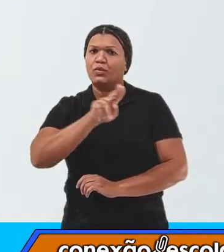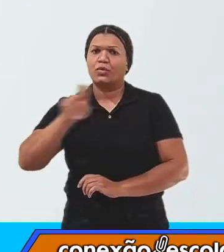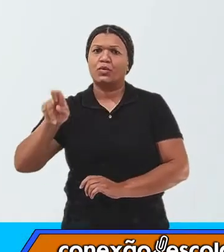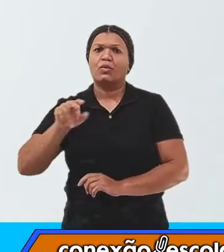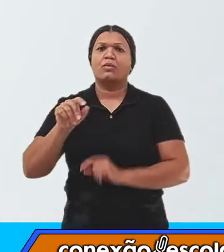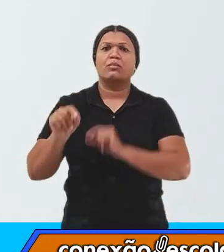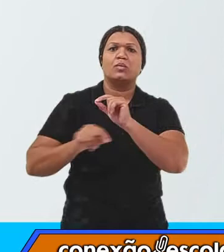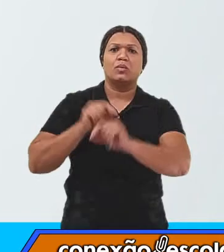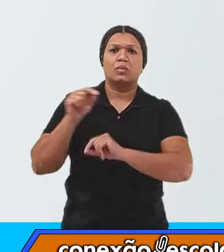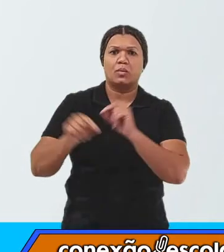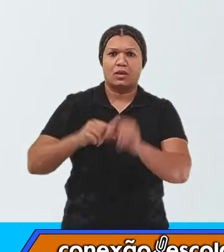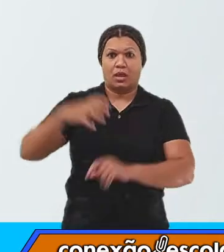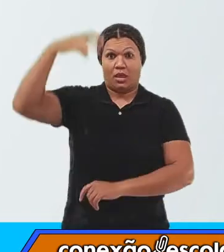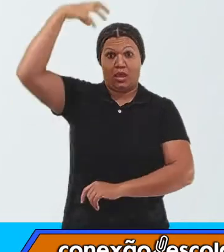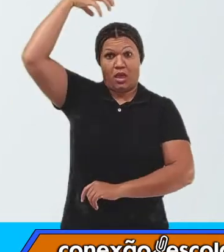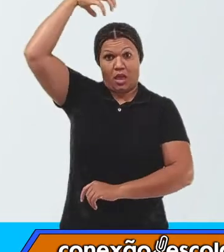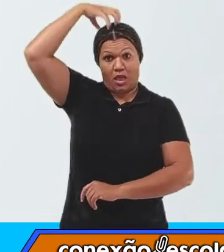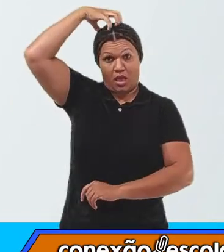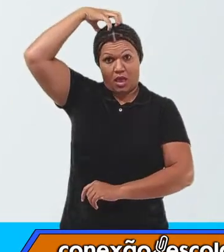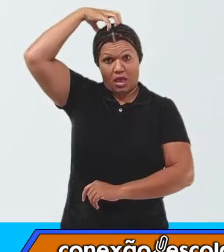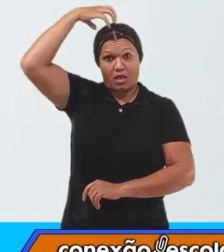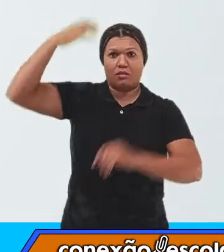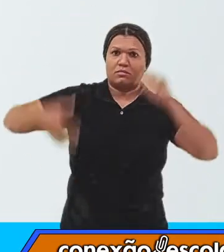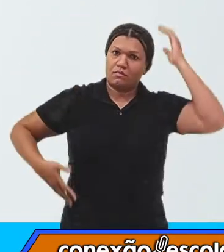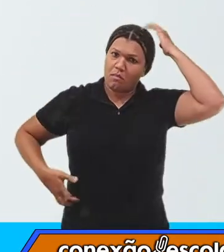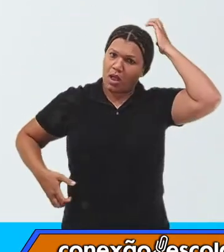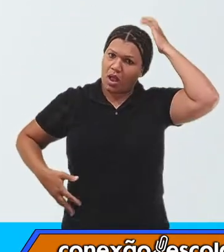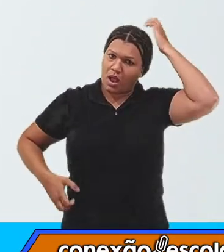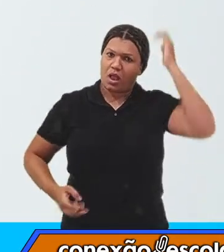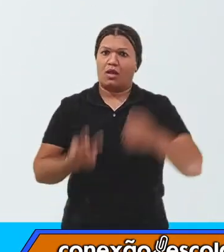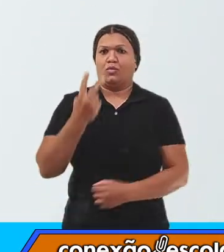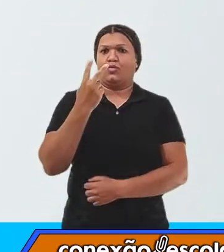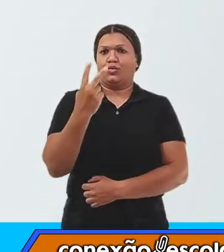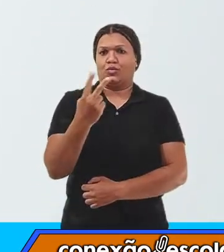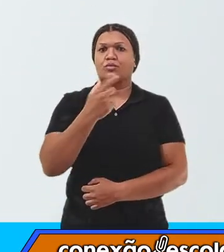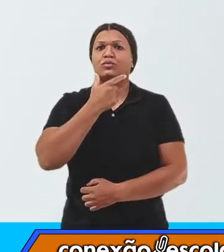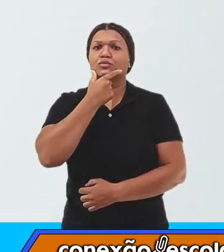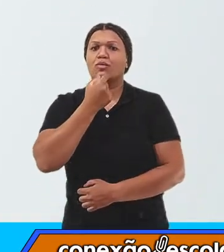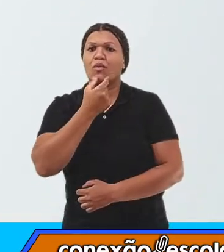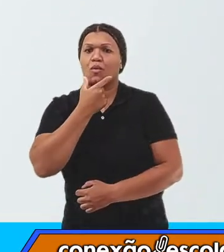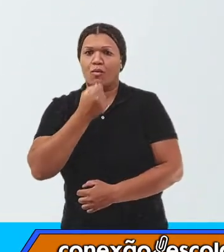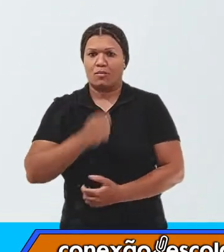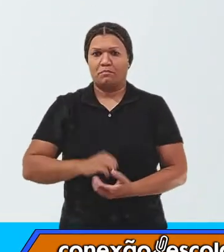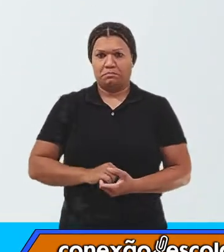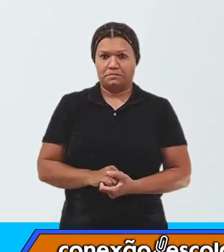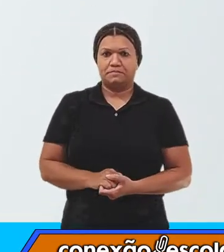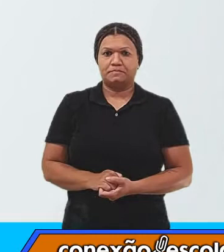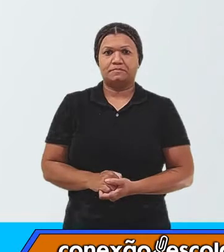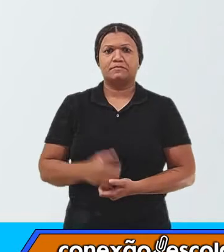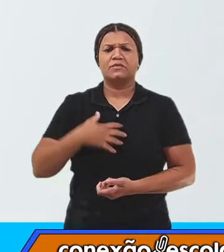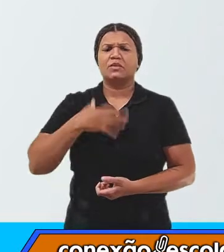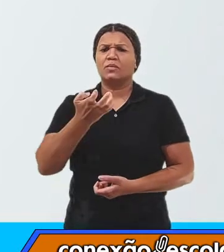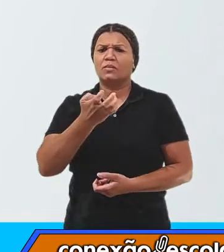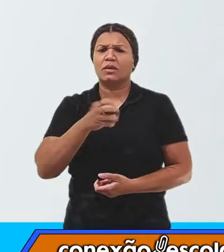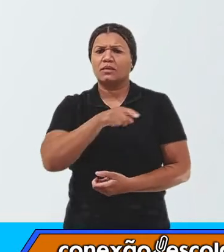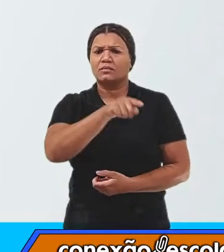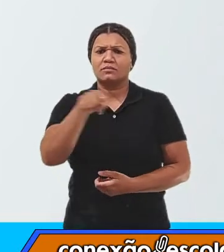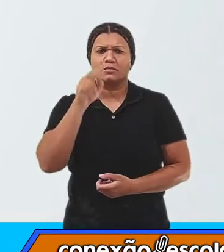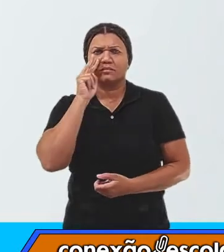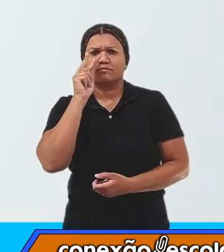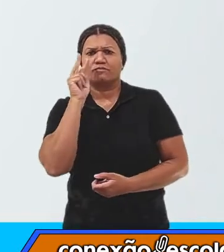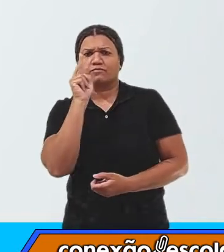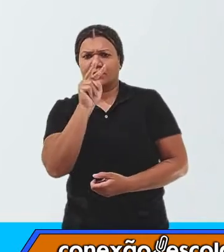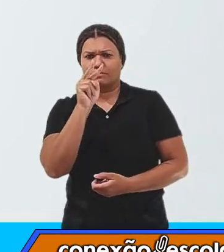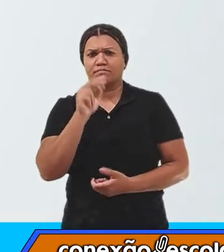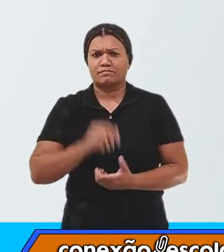The King of Monkey and Two Men. Eu gostaria que vocês olhassem primeiro